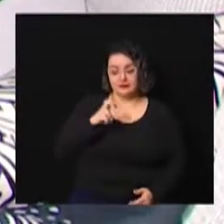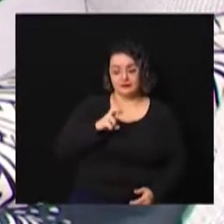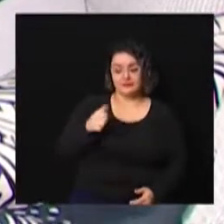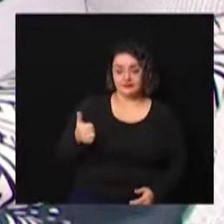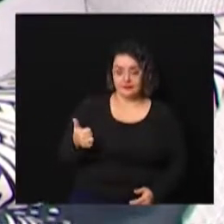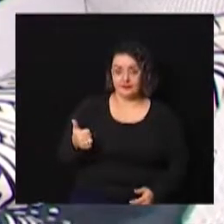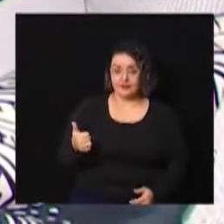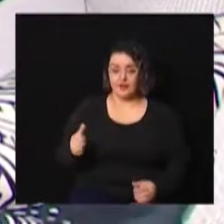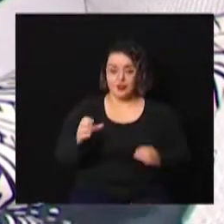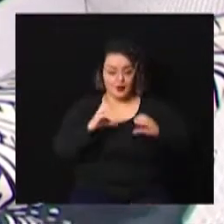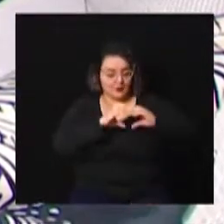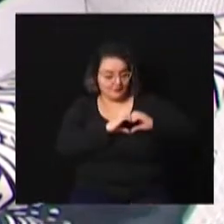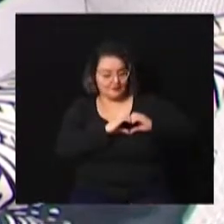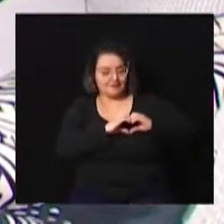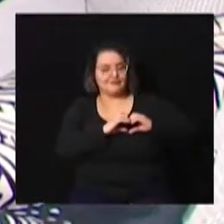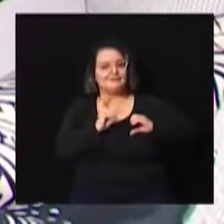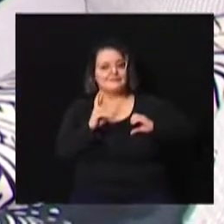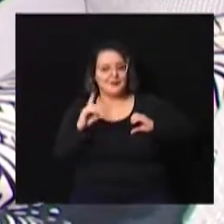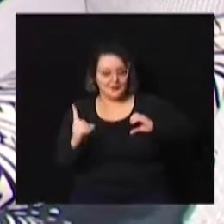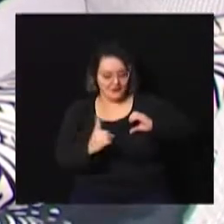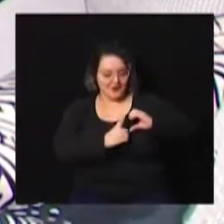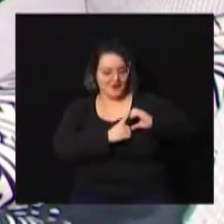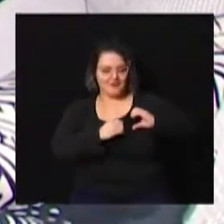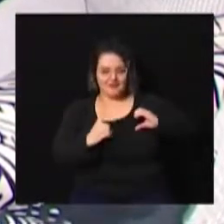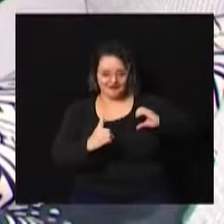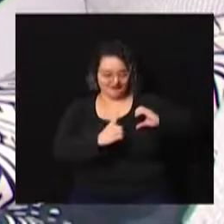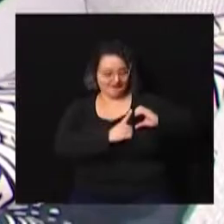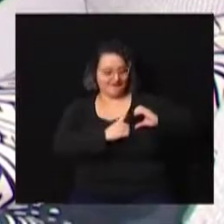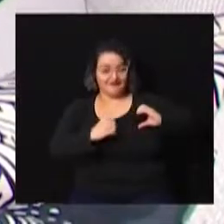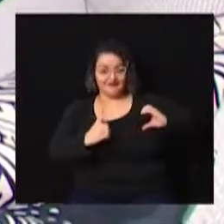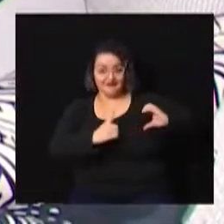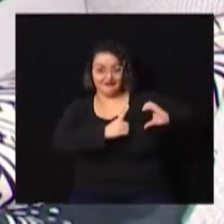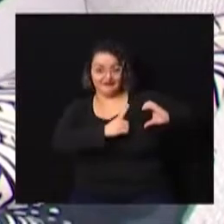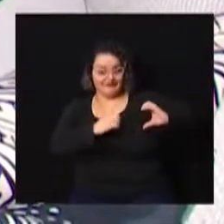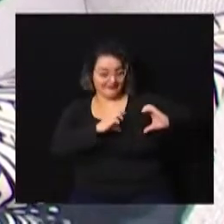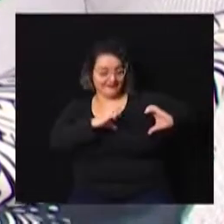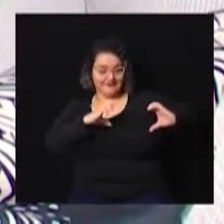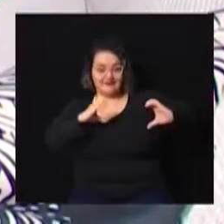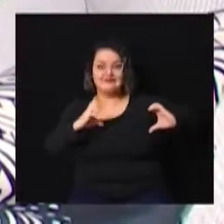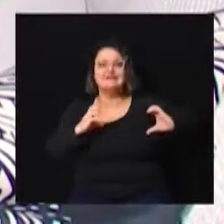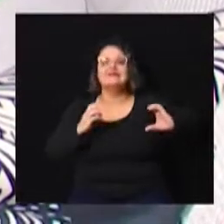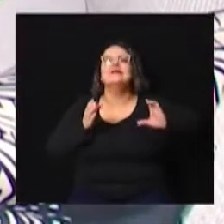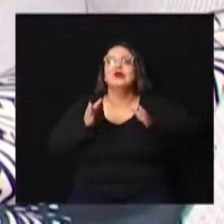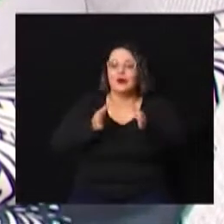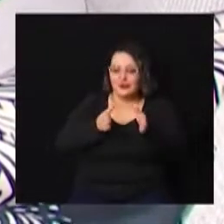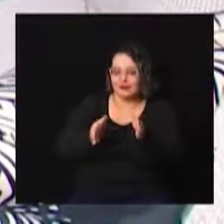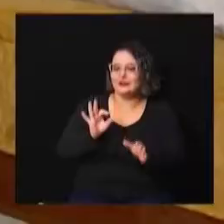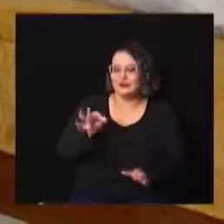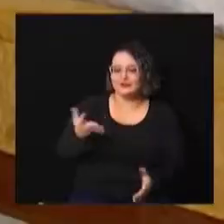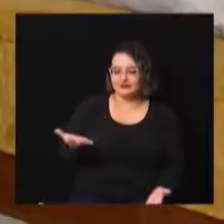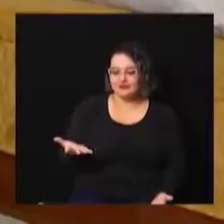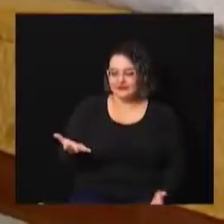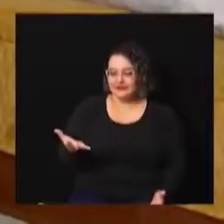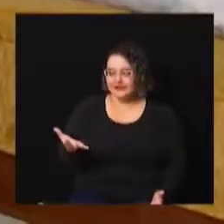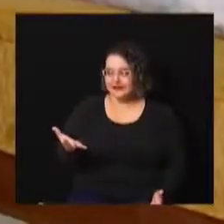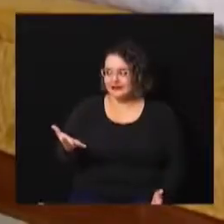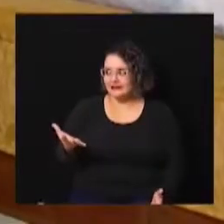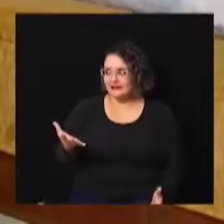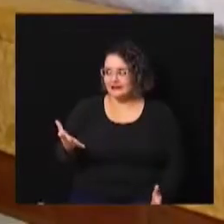coração de mãe sempre cabe mais um, mesmo por tempo determinado. Aí você